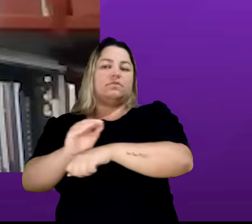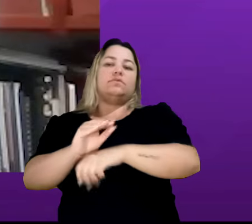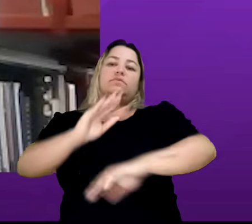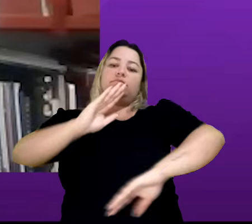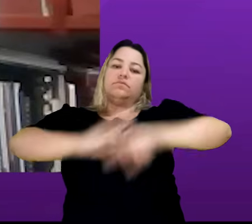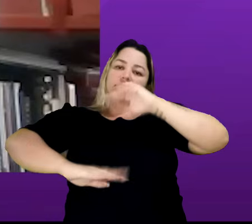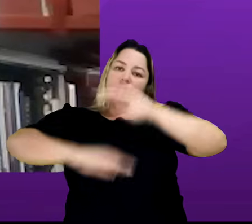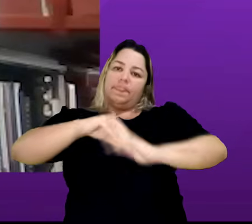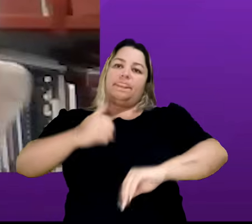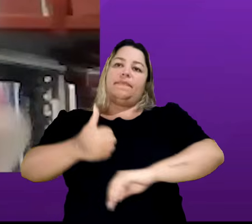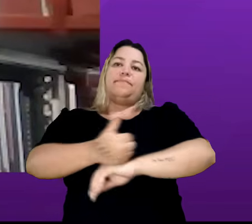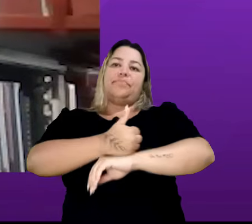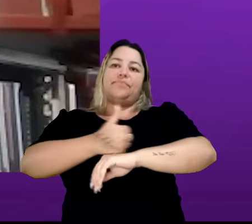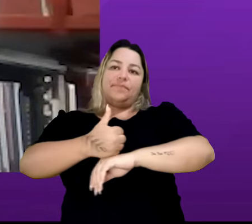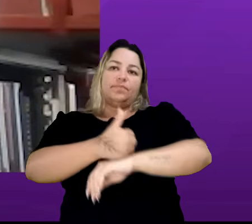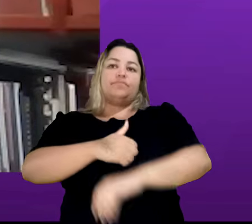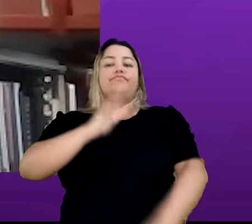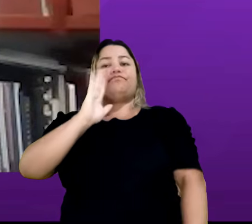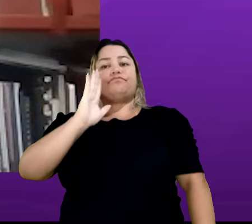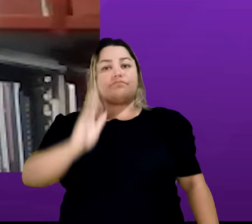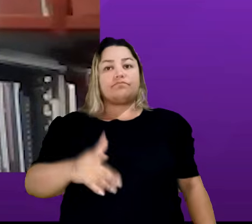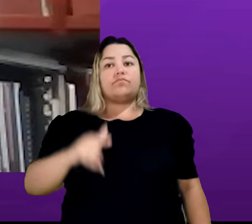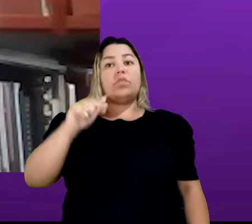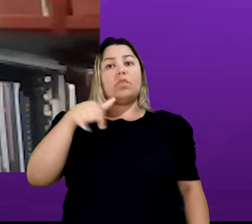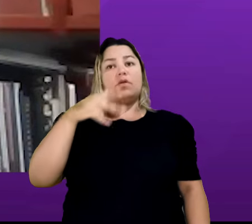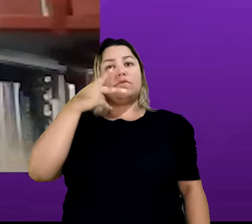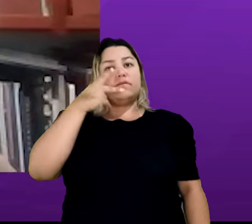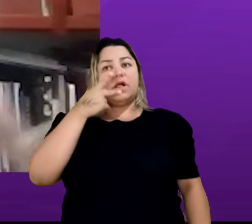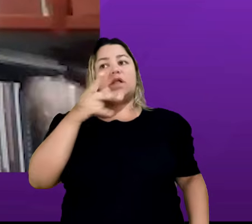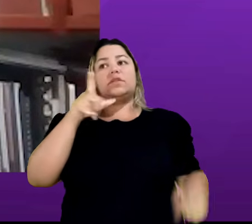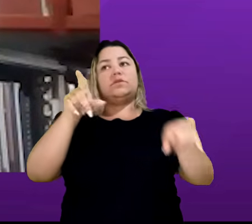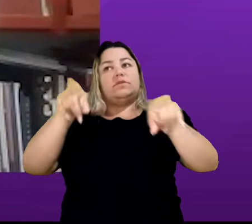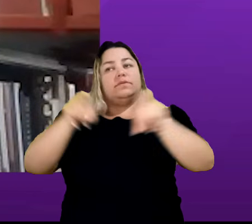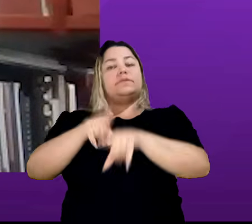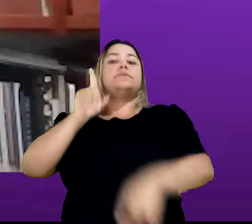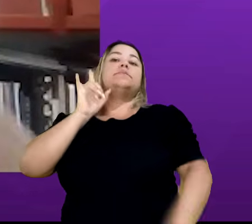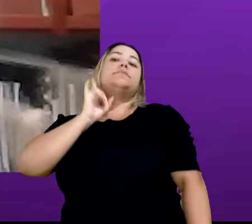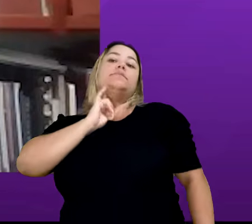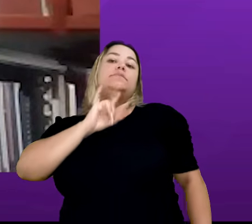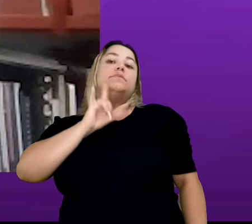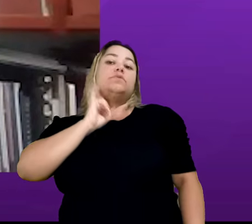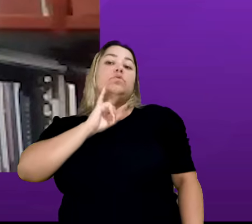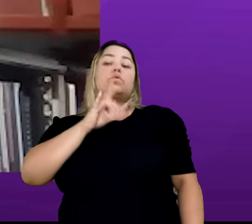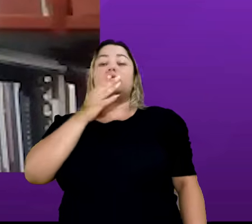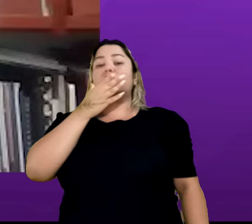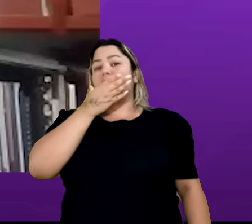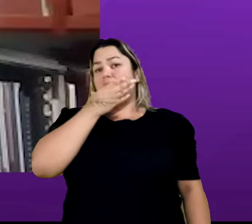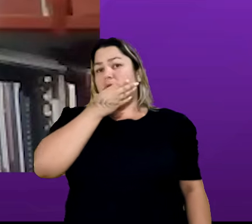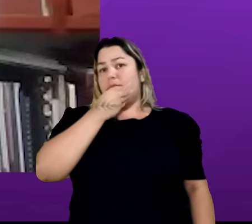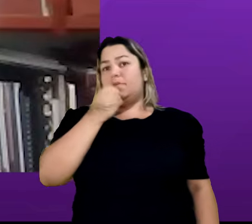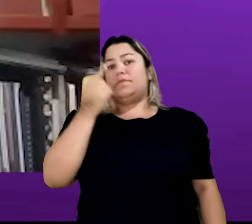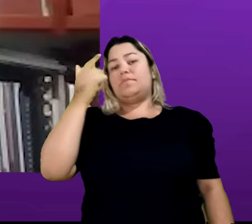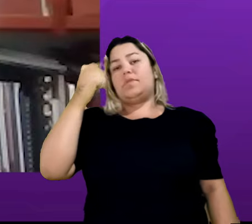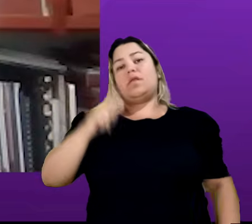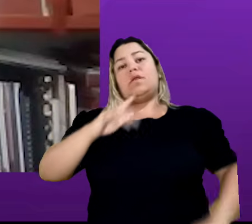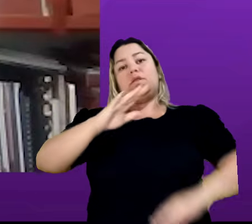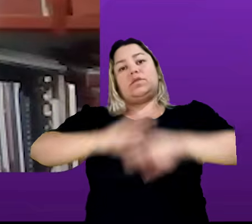que são ditas femininas, e que os homens estão para aquelas profissões